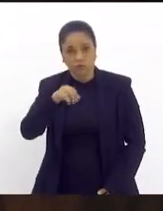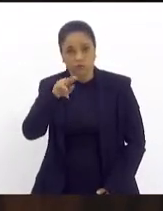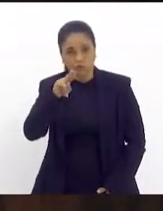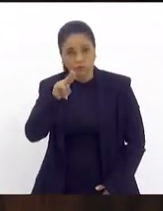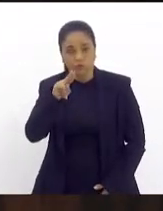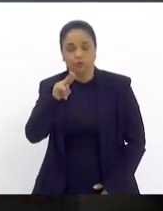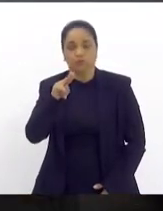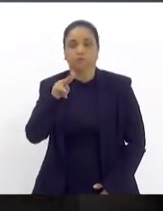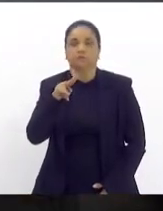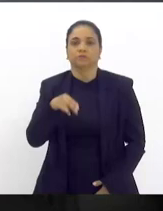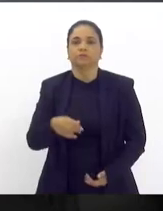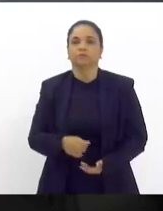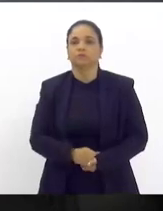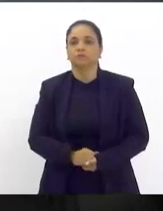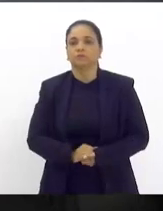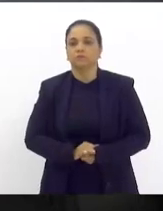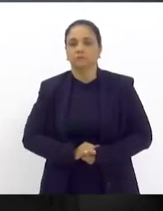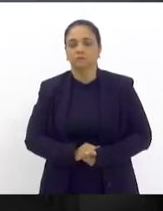uso da palavra